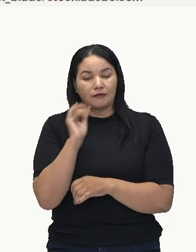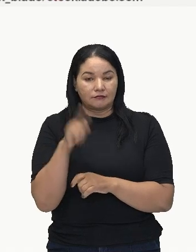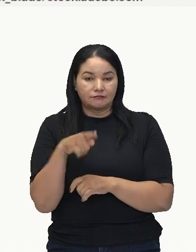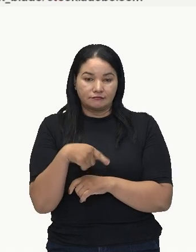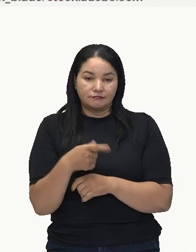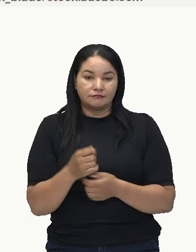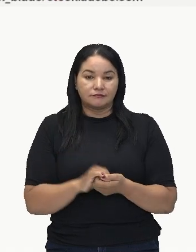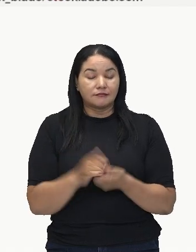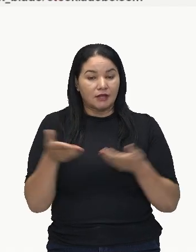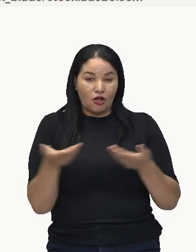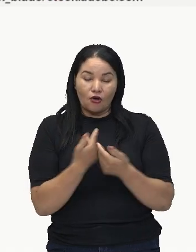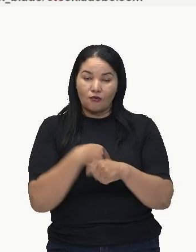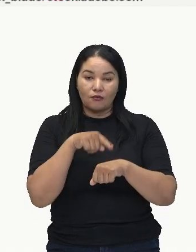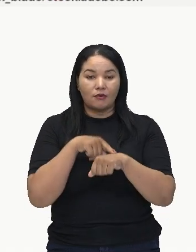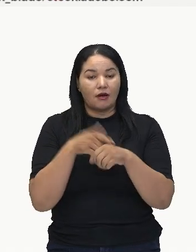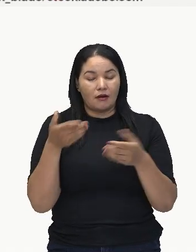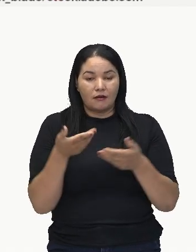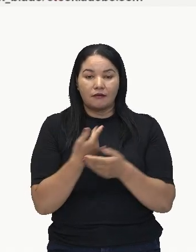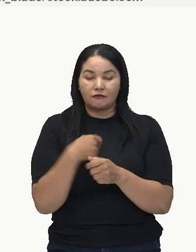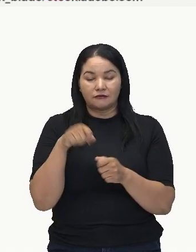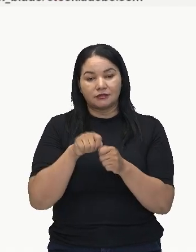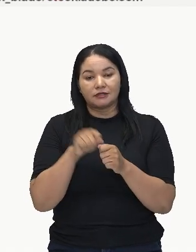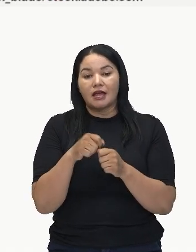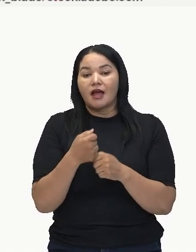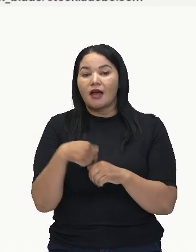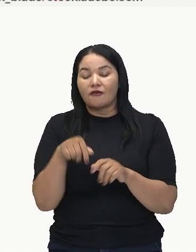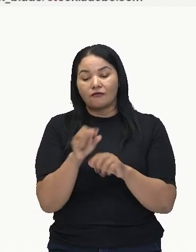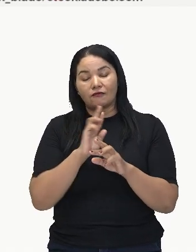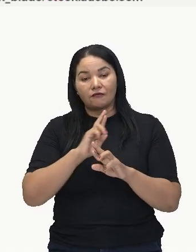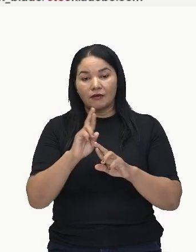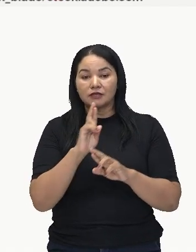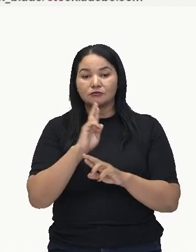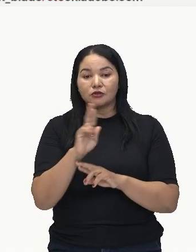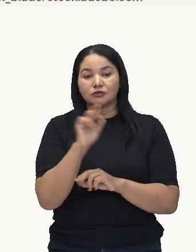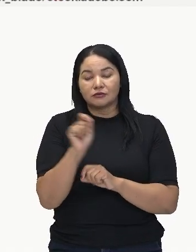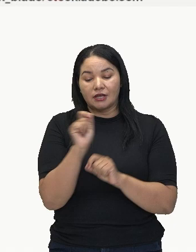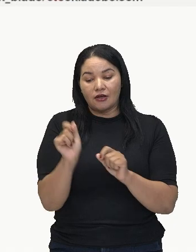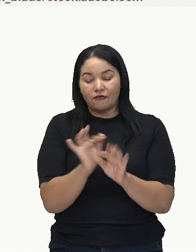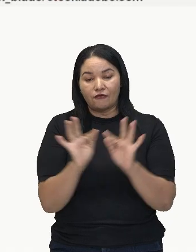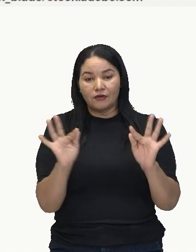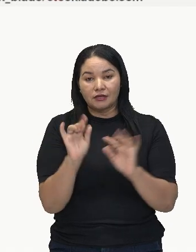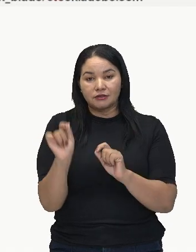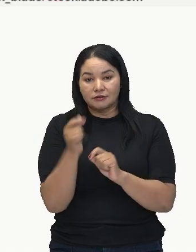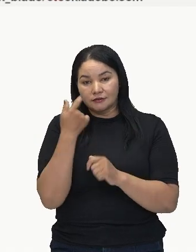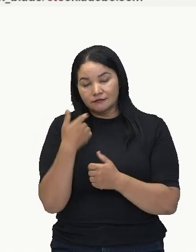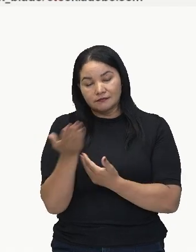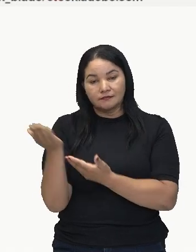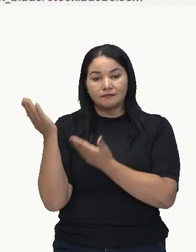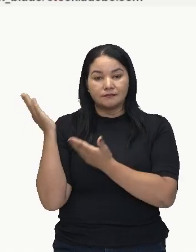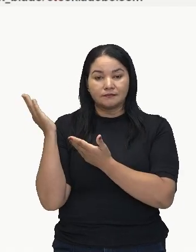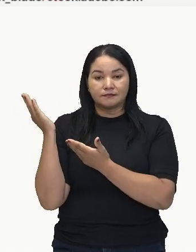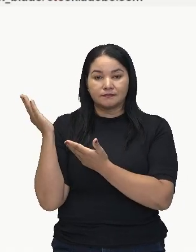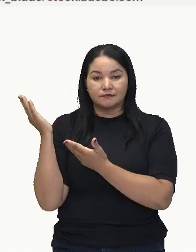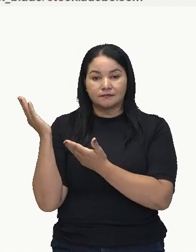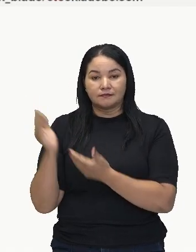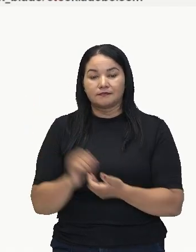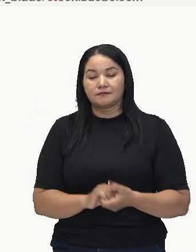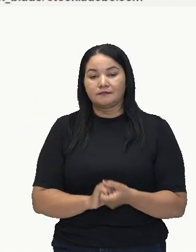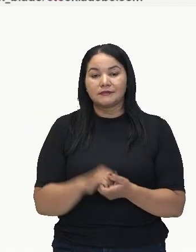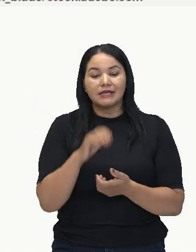haré ahorita mesmo. A frase, a resposta da mulher pode estar assim, ó. El café, vírgula, coma,